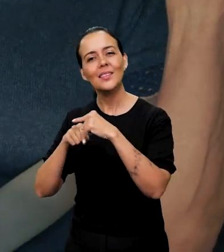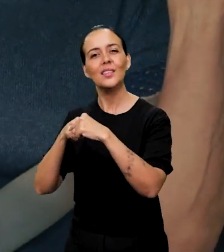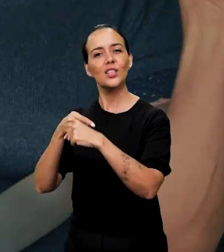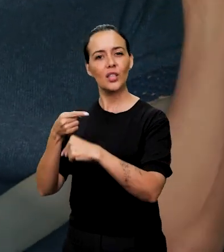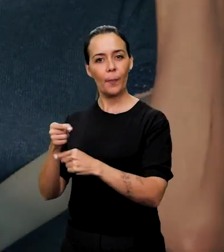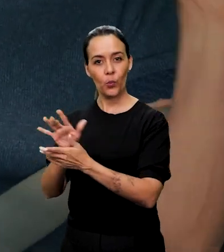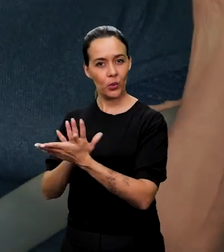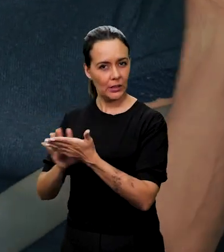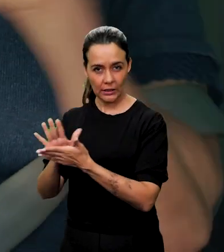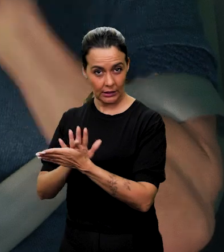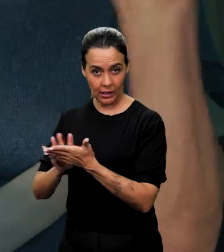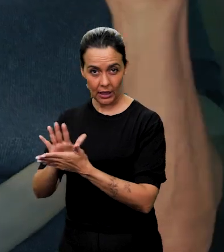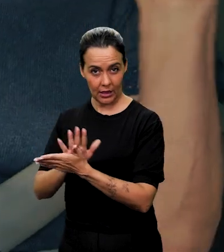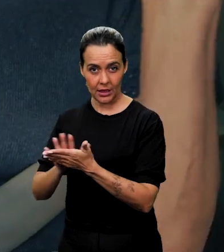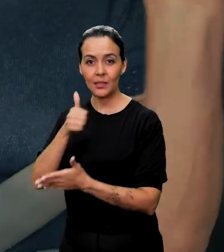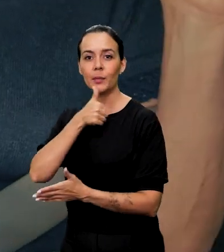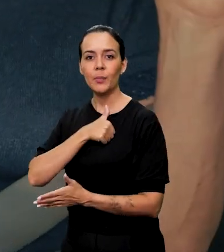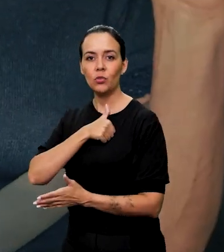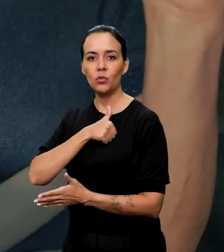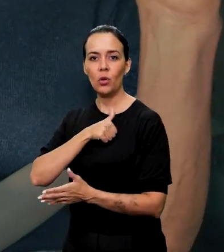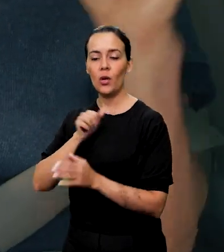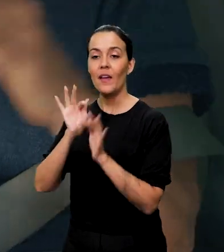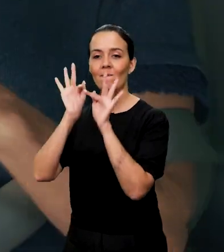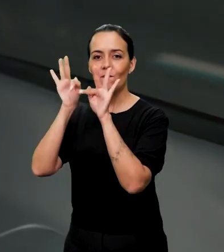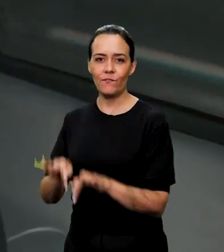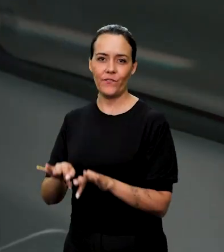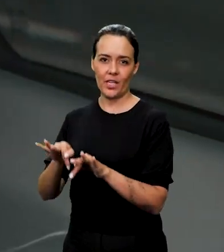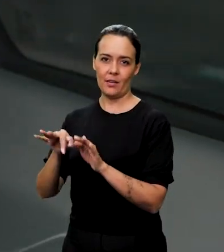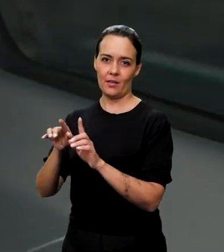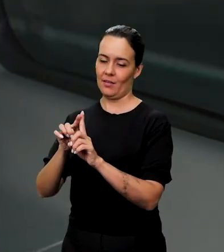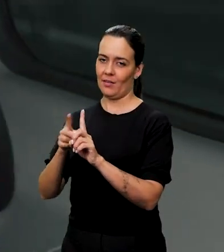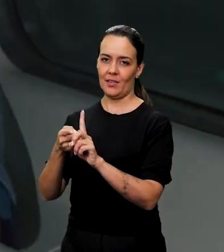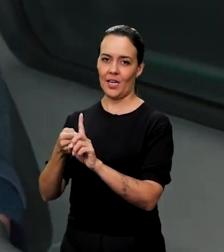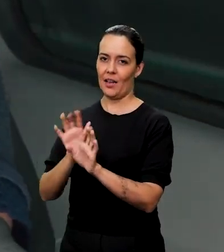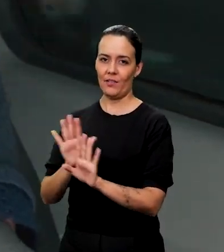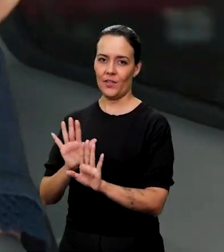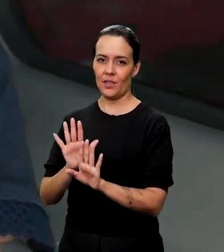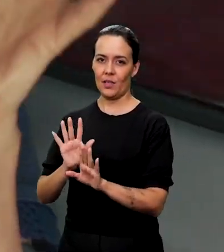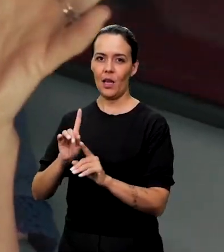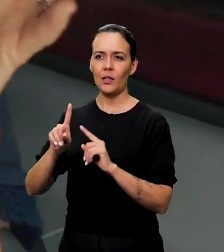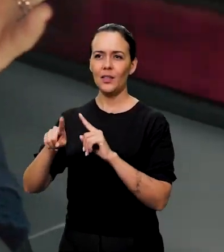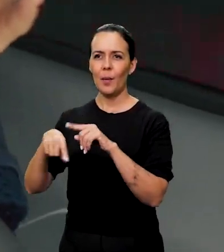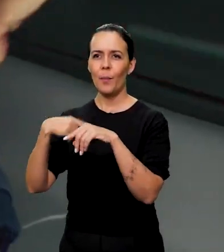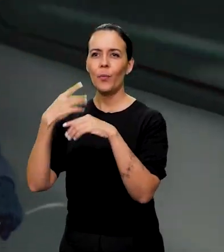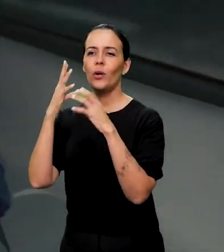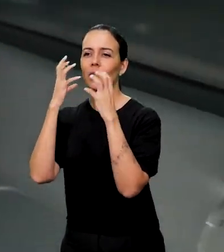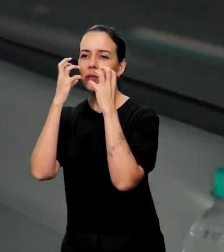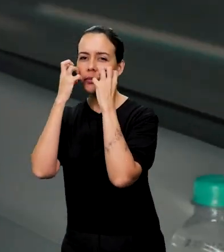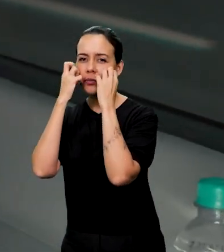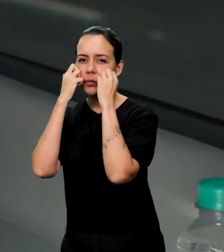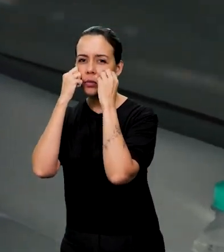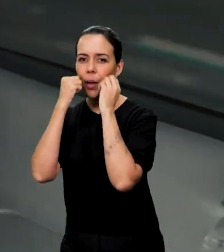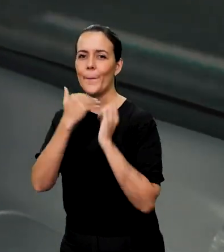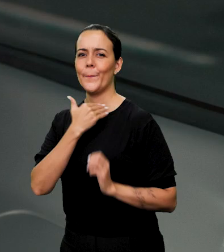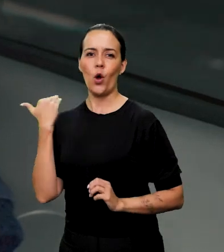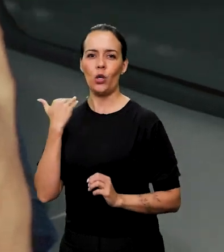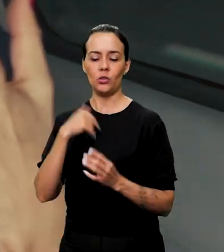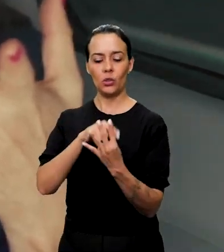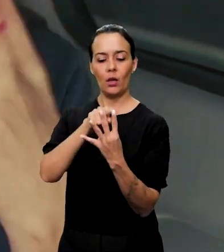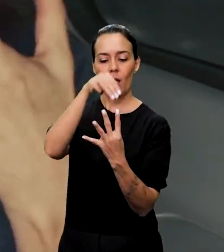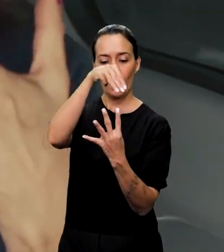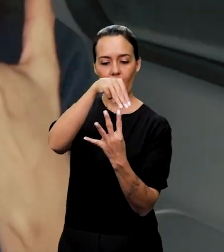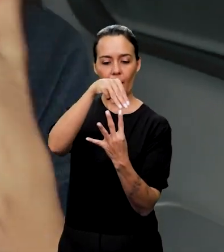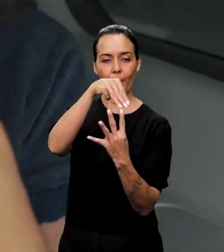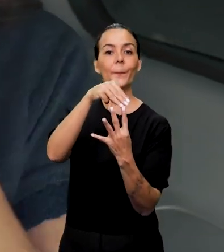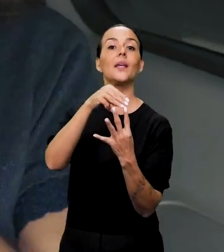sem menstruar, você acabou o ciclo reprodutivo, e aí o envelhecimento, a morte, eu falo que são os 4 M's, menarca,